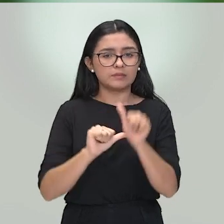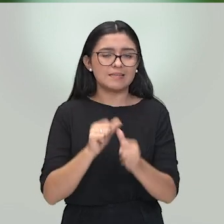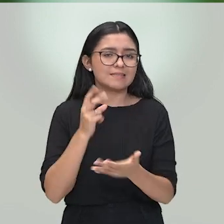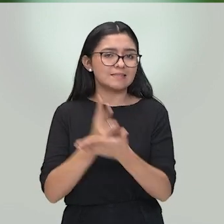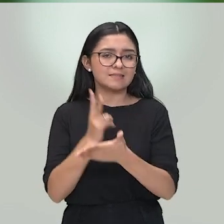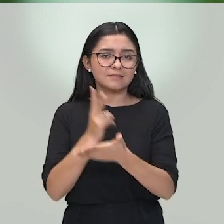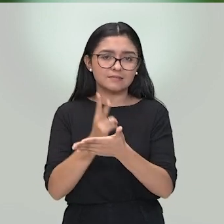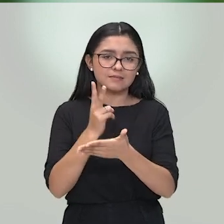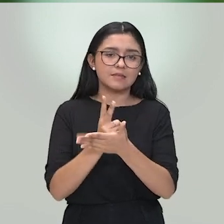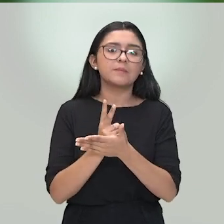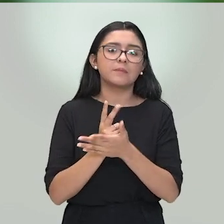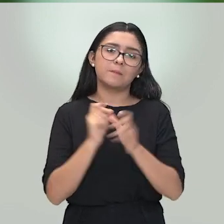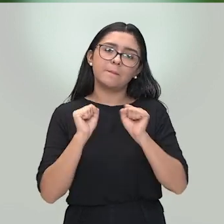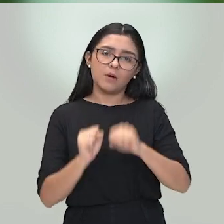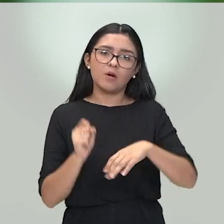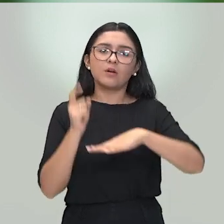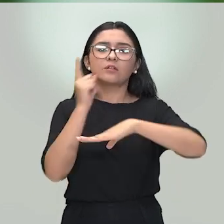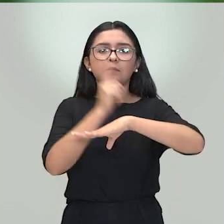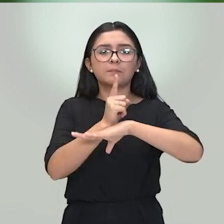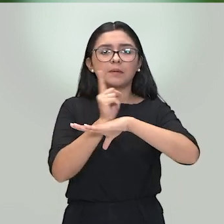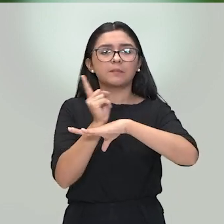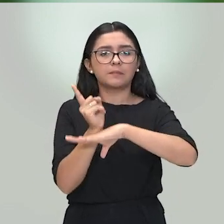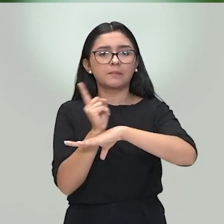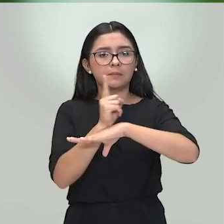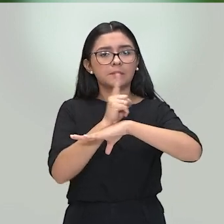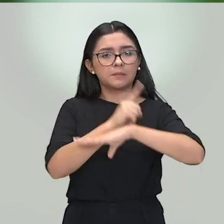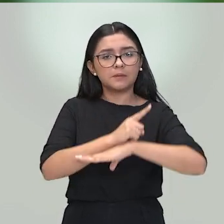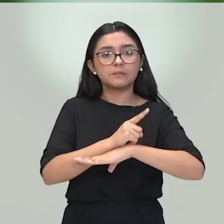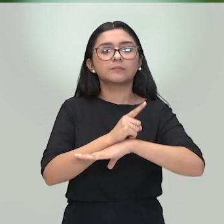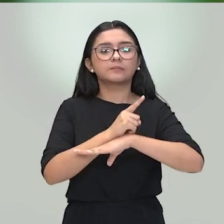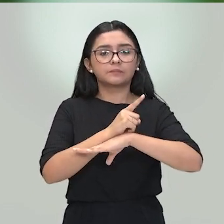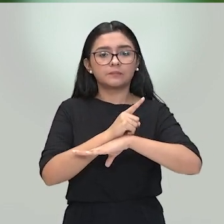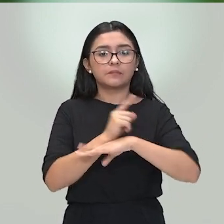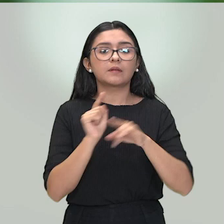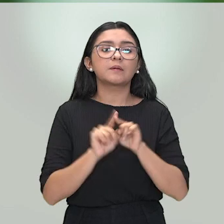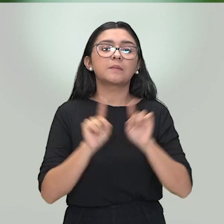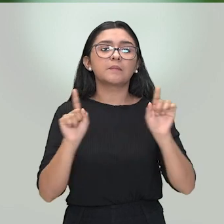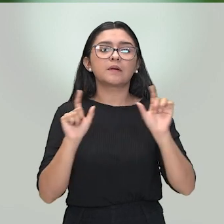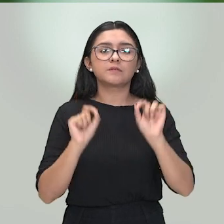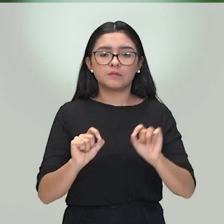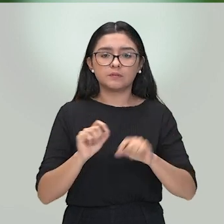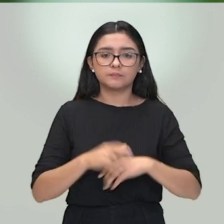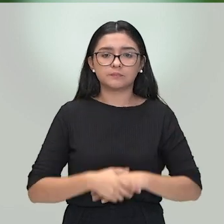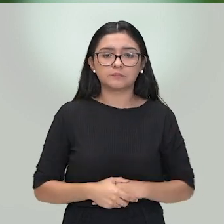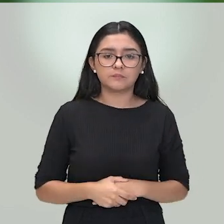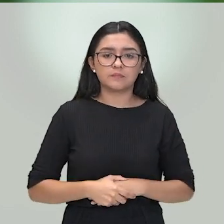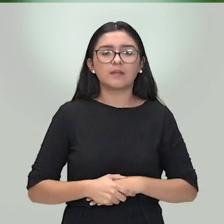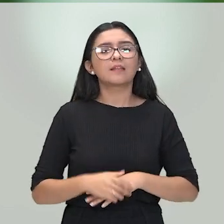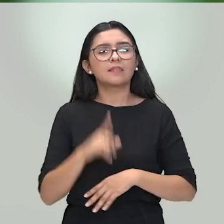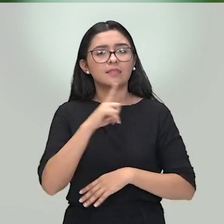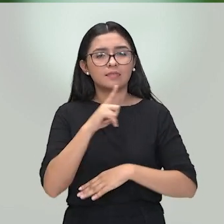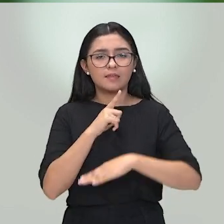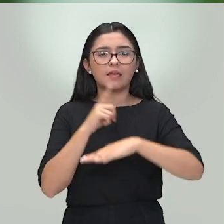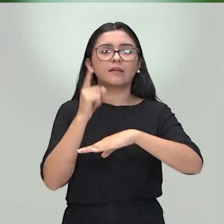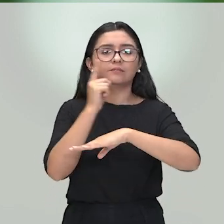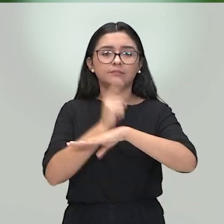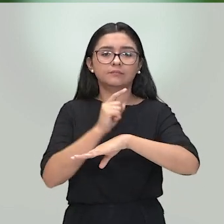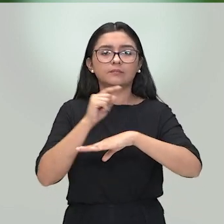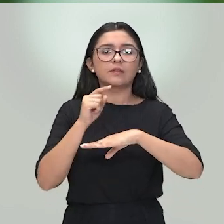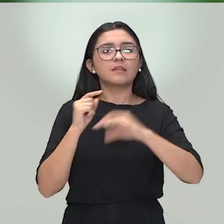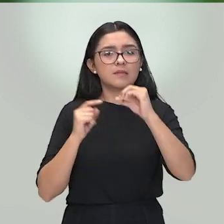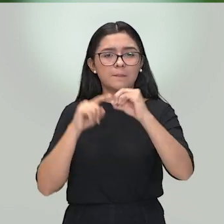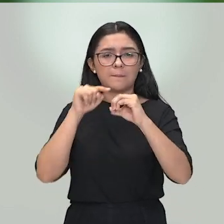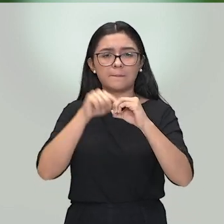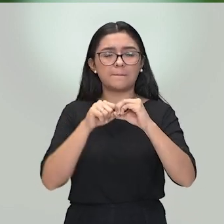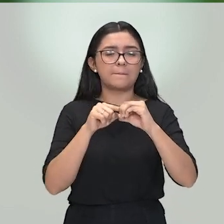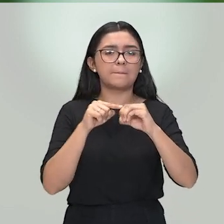vai ser aquele que vai mudar de meio. Logo, o que está fora aí dessa bolinha amarela, tá? Ele está no